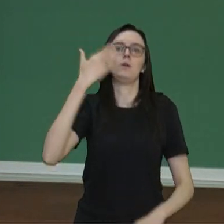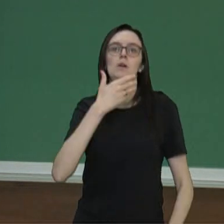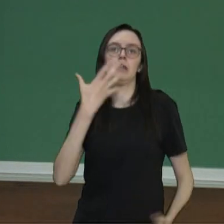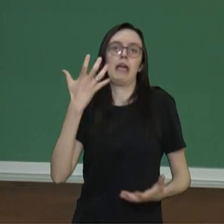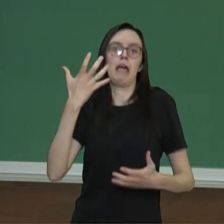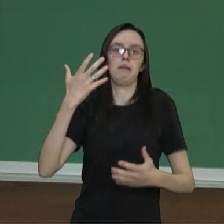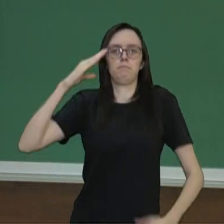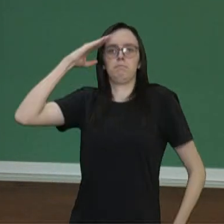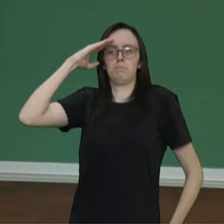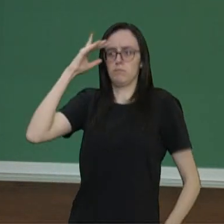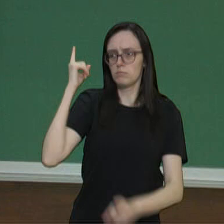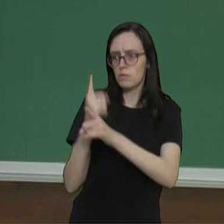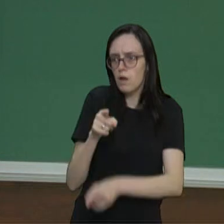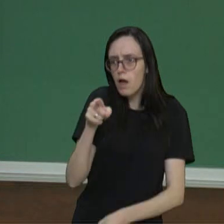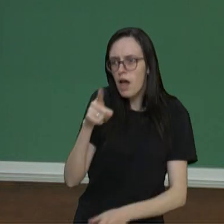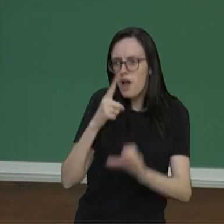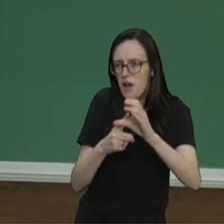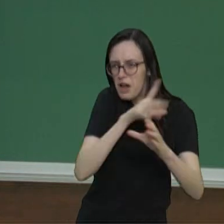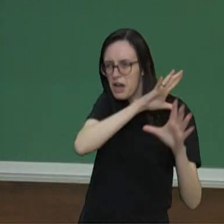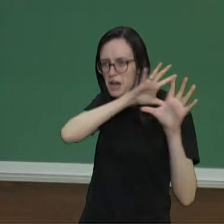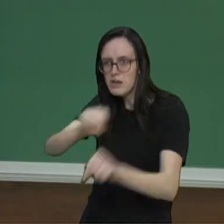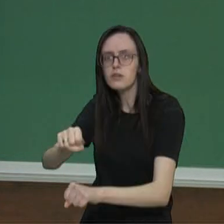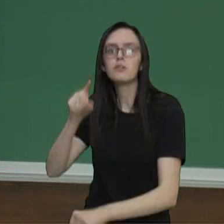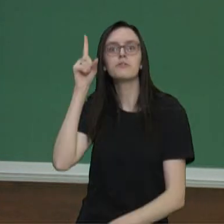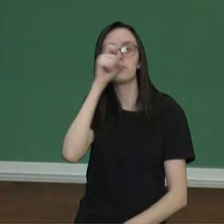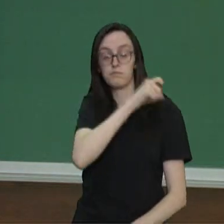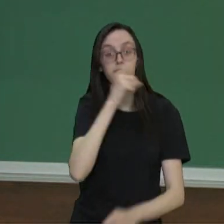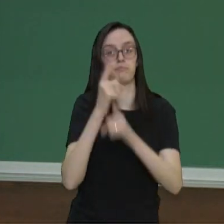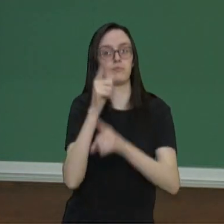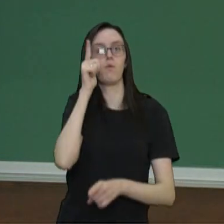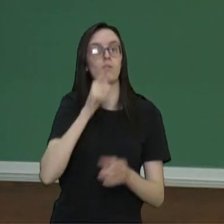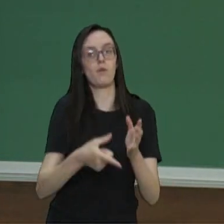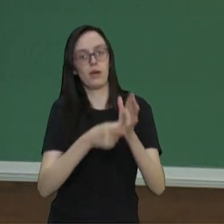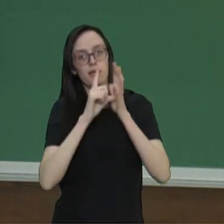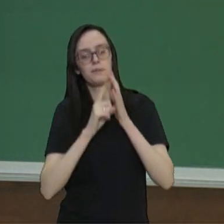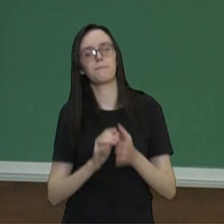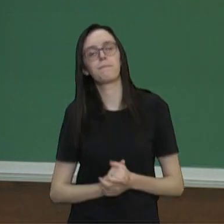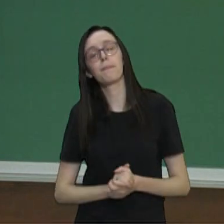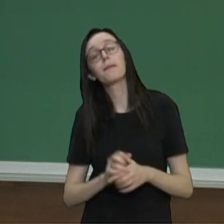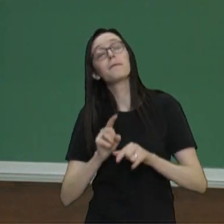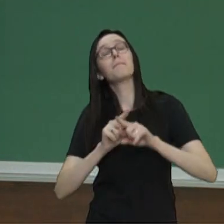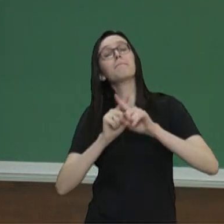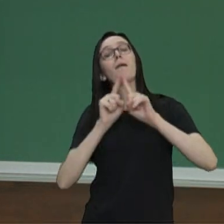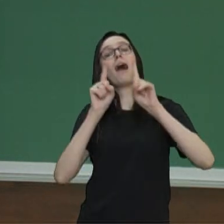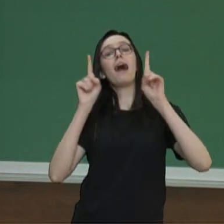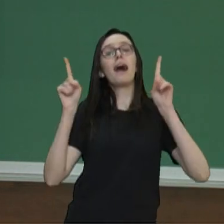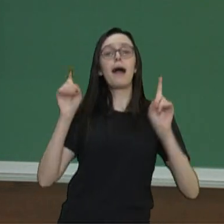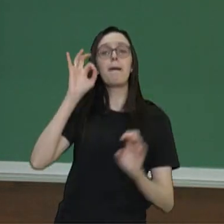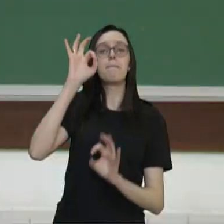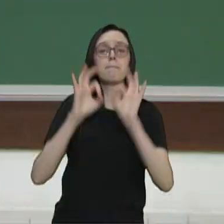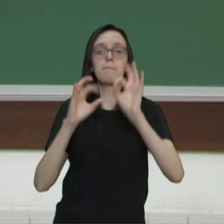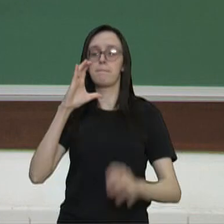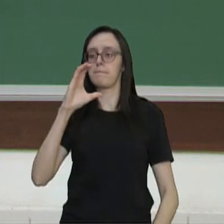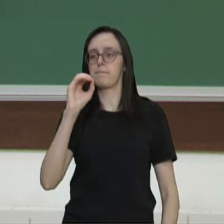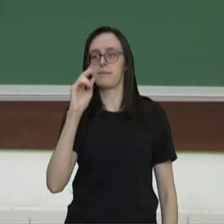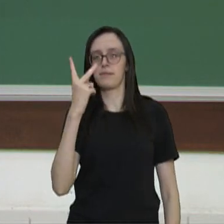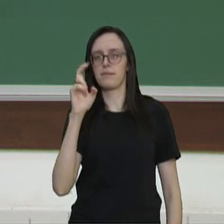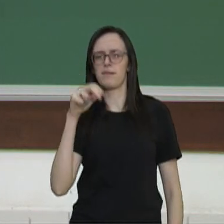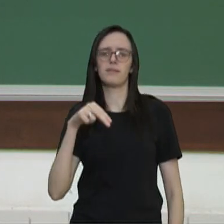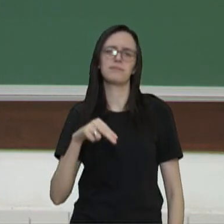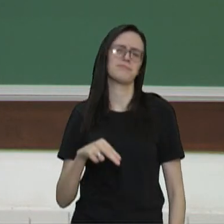Exército conseguiu descobrir a tempo. Olha só. Mas o Plano Cohen era uma